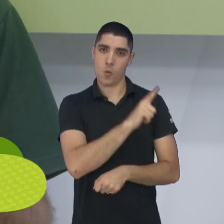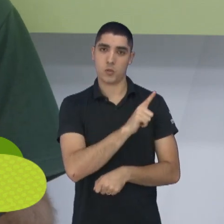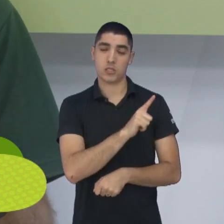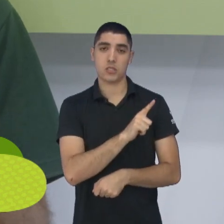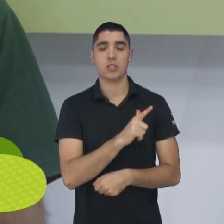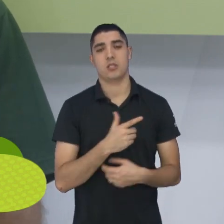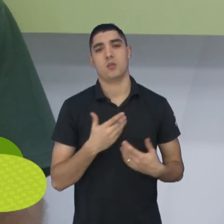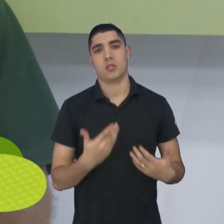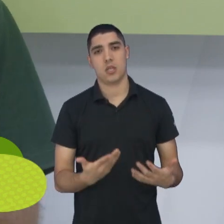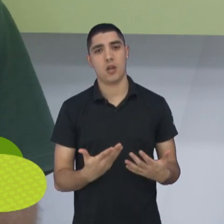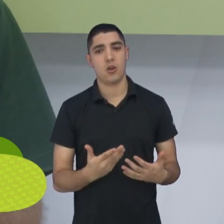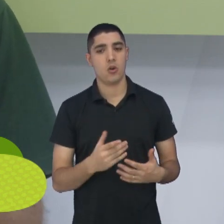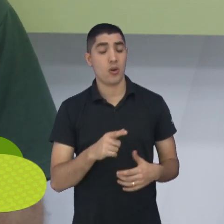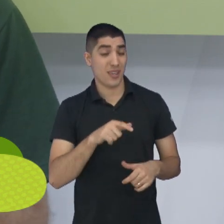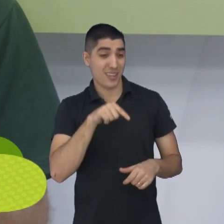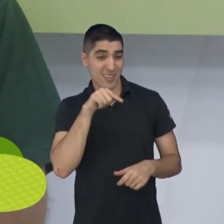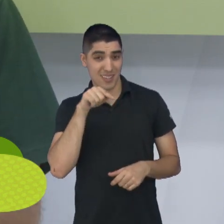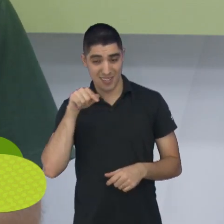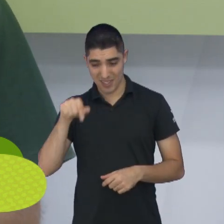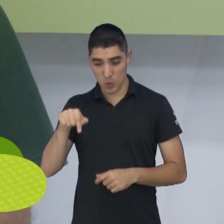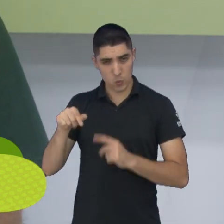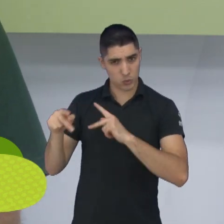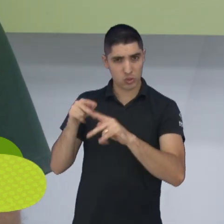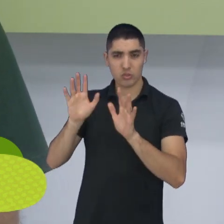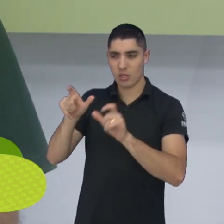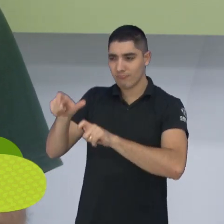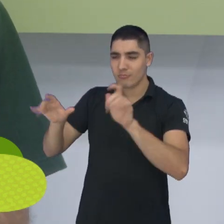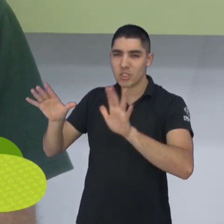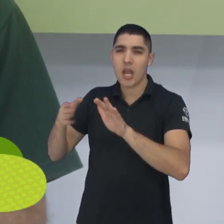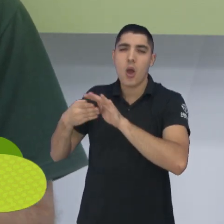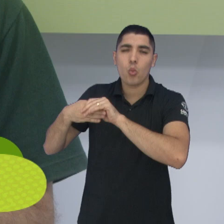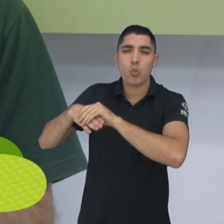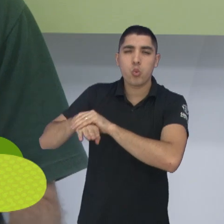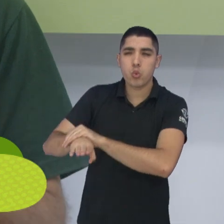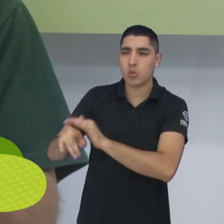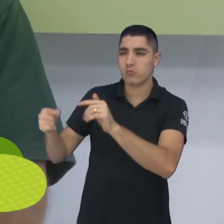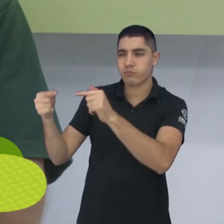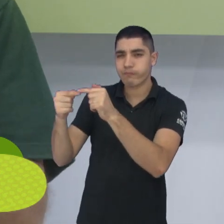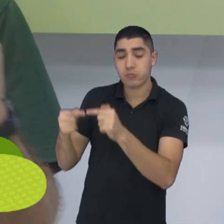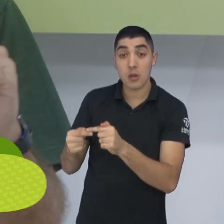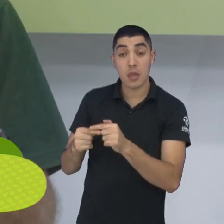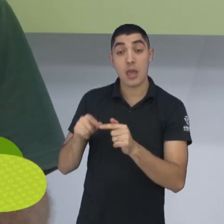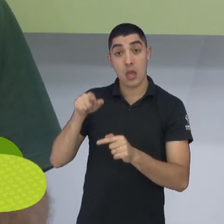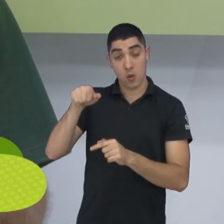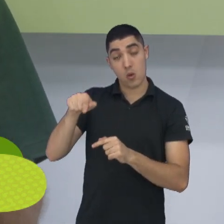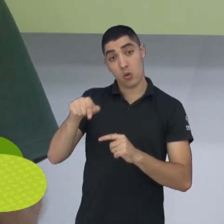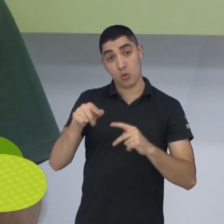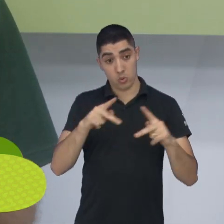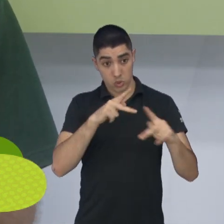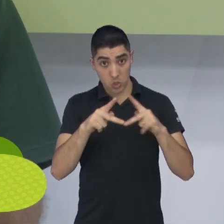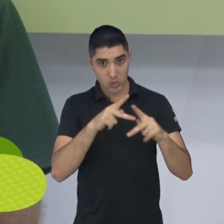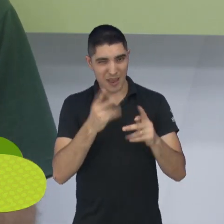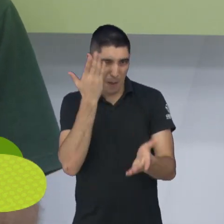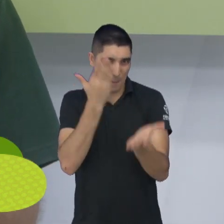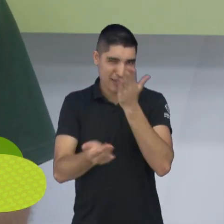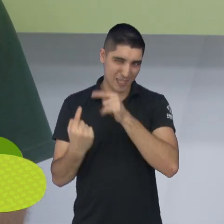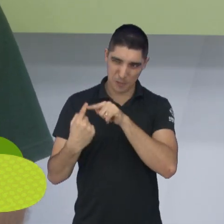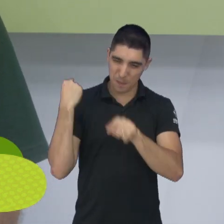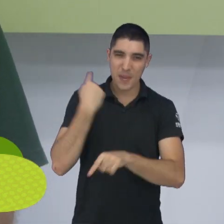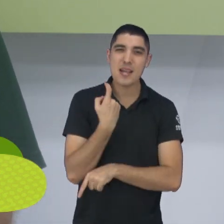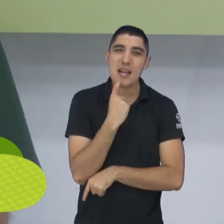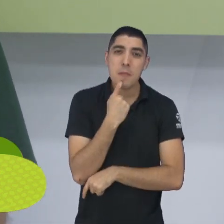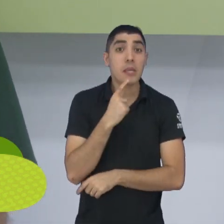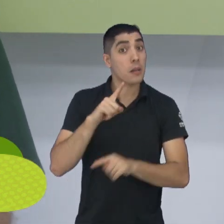pessoal se conhece muito bem, né? Mesmo no jogo que perdeu para Campinas, o primeiro set, o time do São José fez um set muito bom, mas no